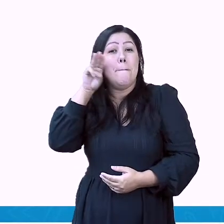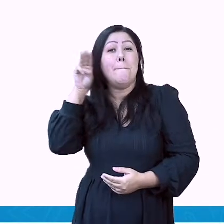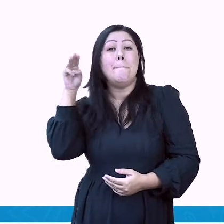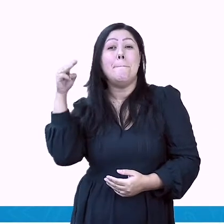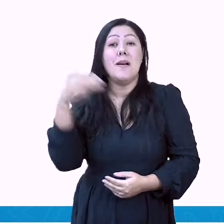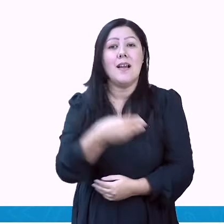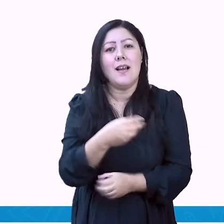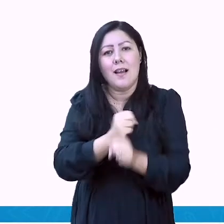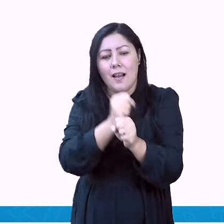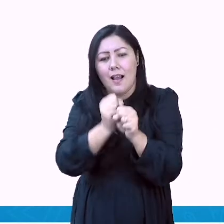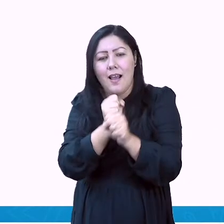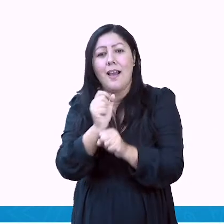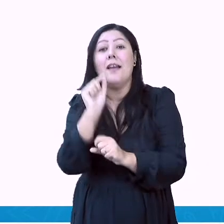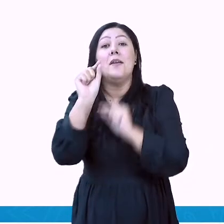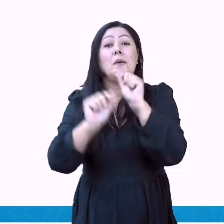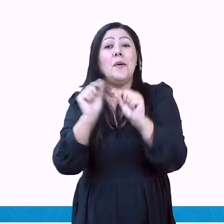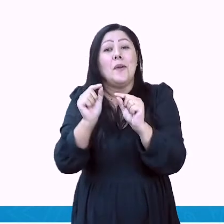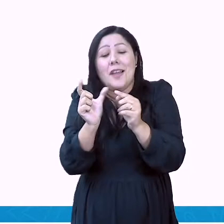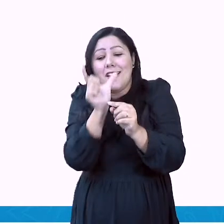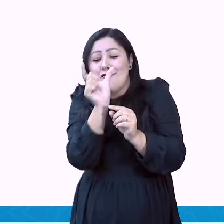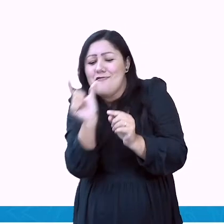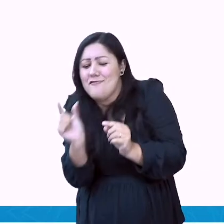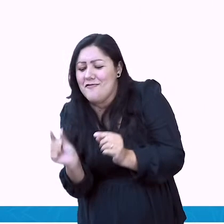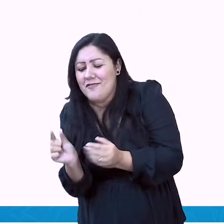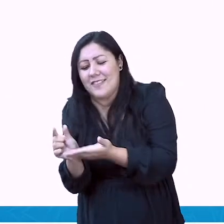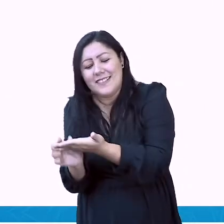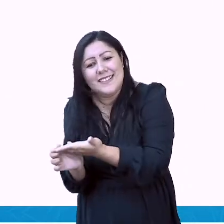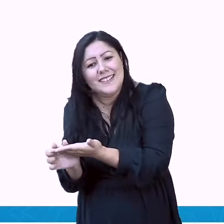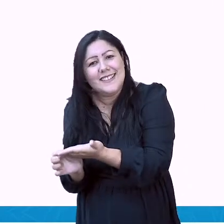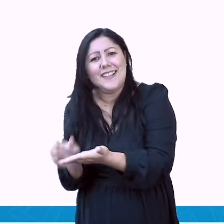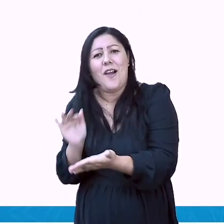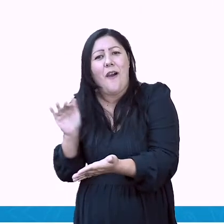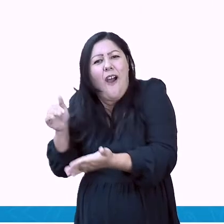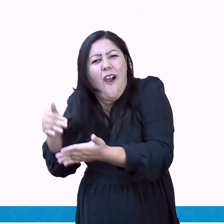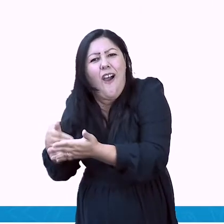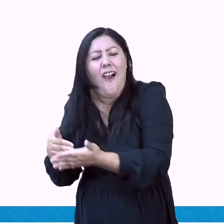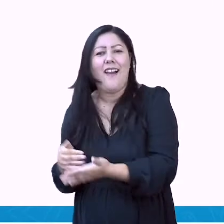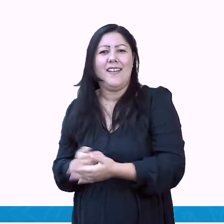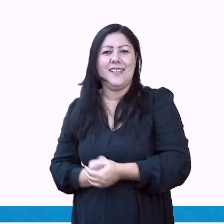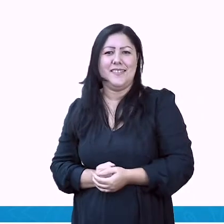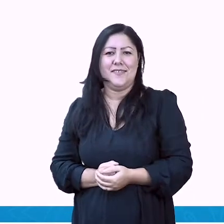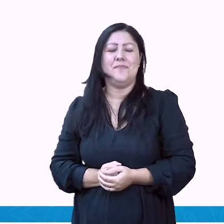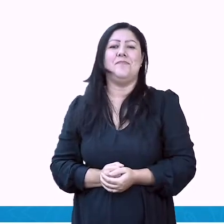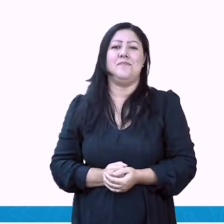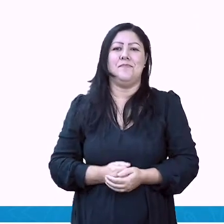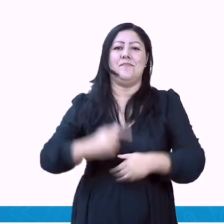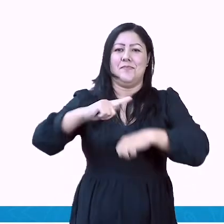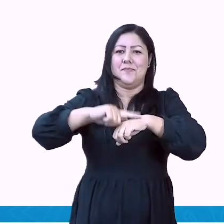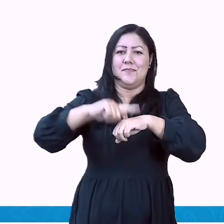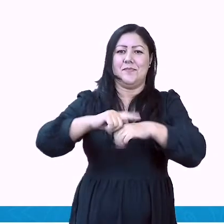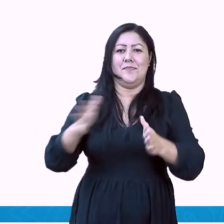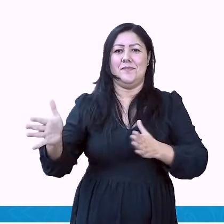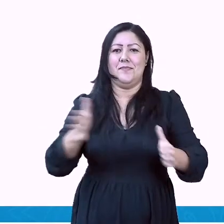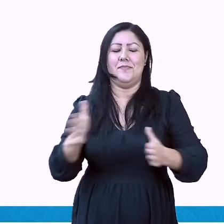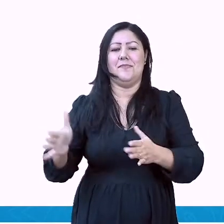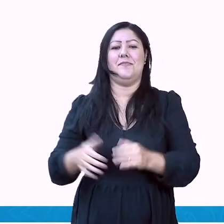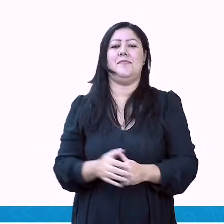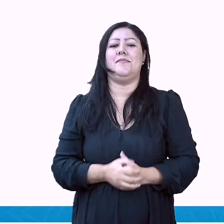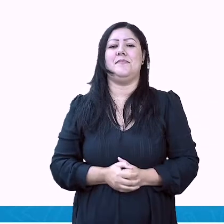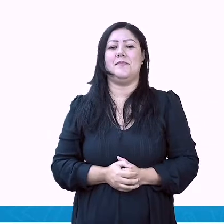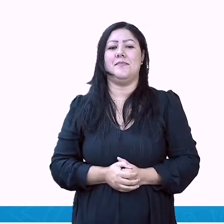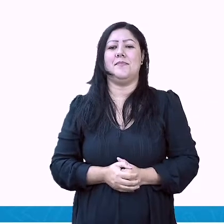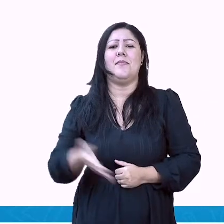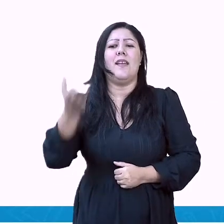segundo do tempo geológico. Ok? Então, olhem bem, há 70 milhões